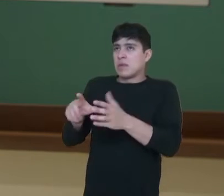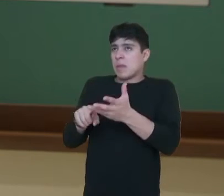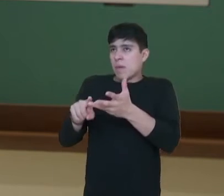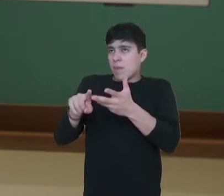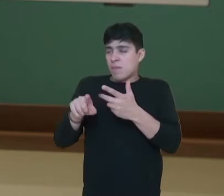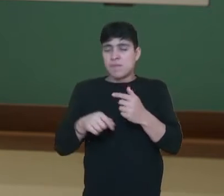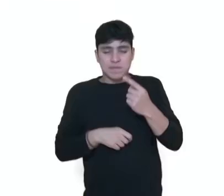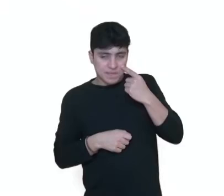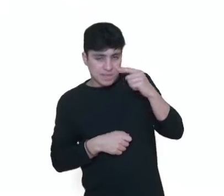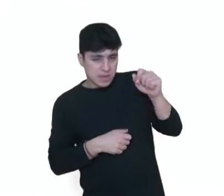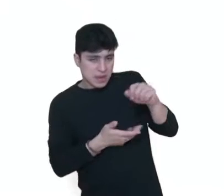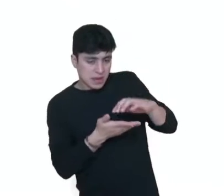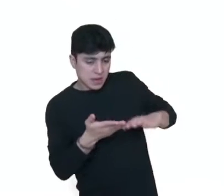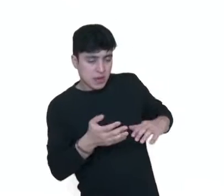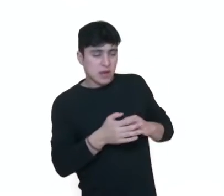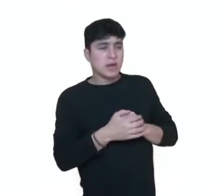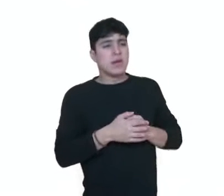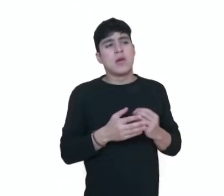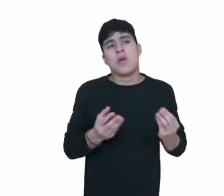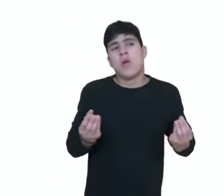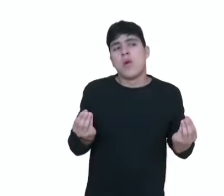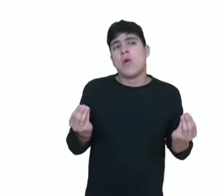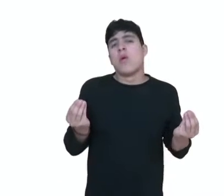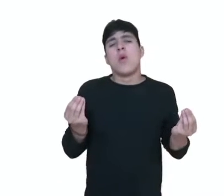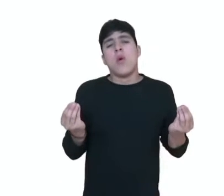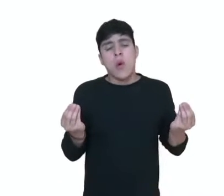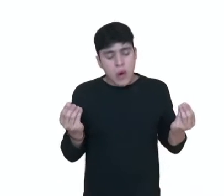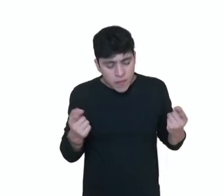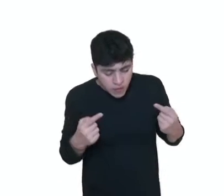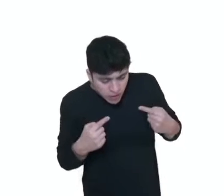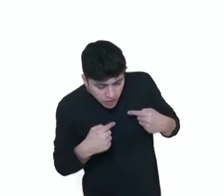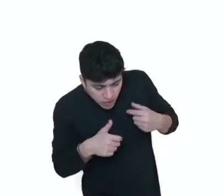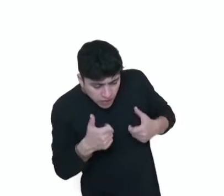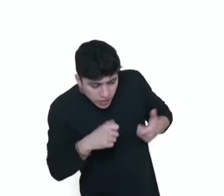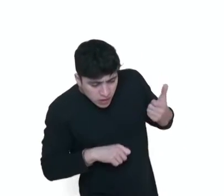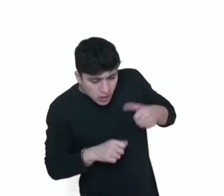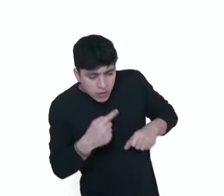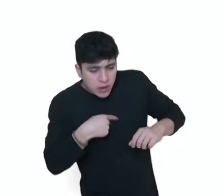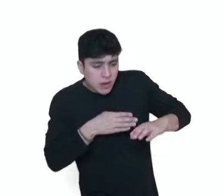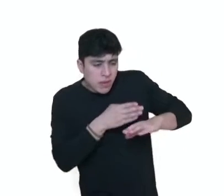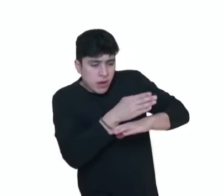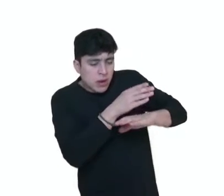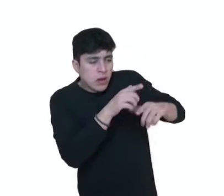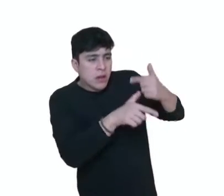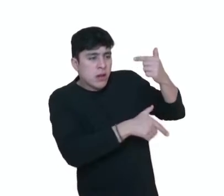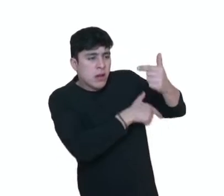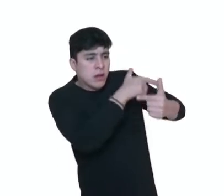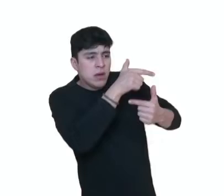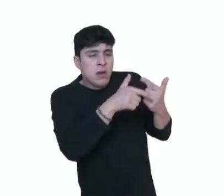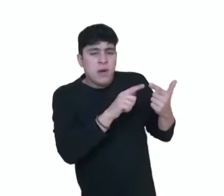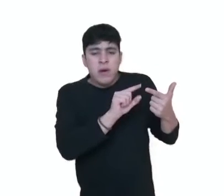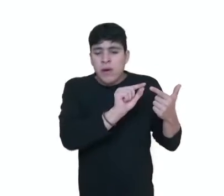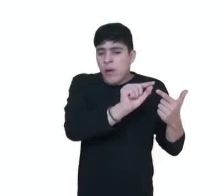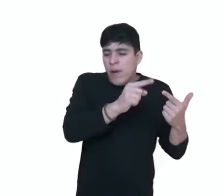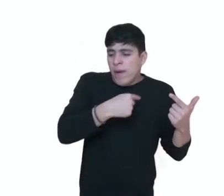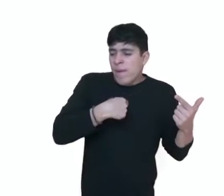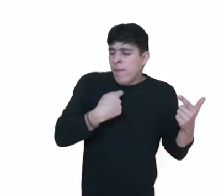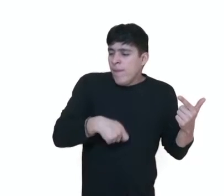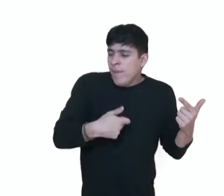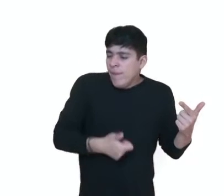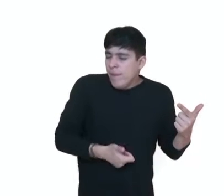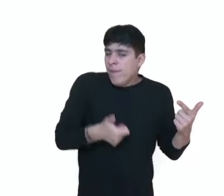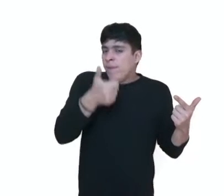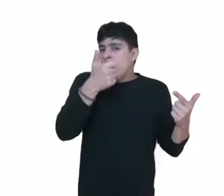responder as seguintes perguntas. Como eu avalio minha participação no trabalho? Existe algo que eu tenha que investir ou